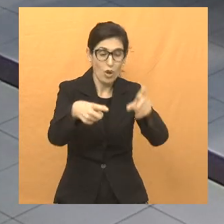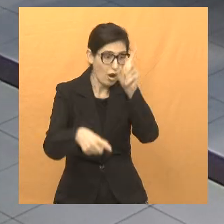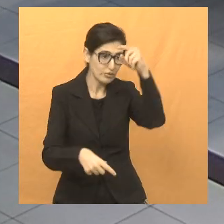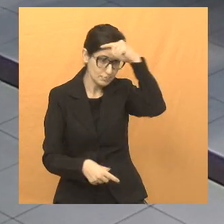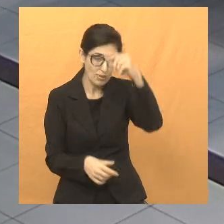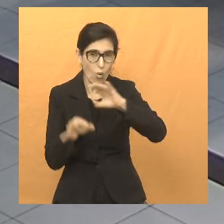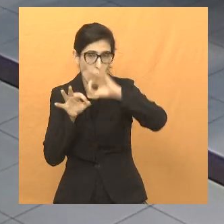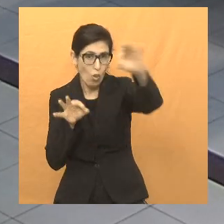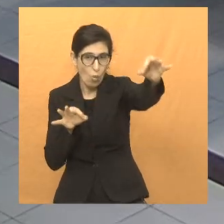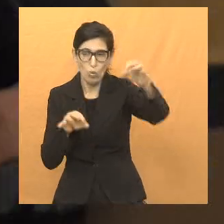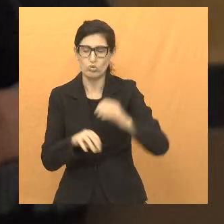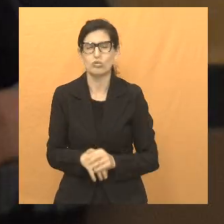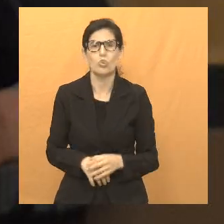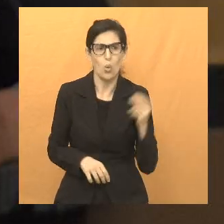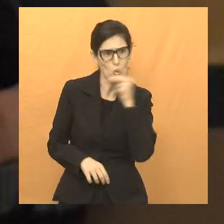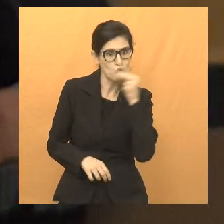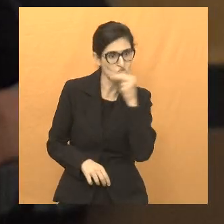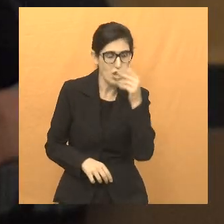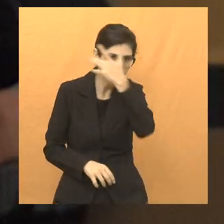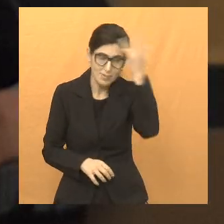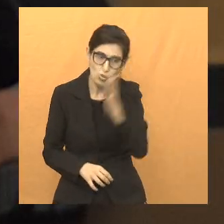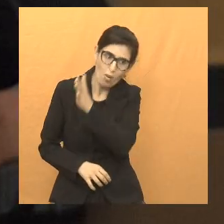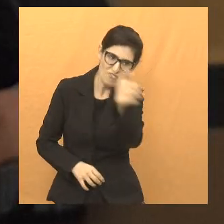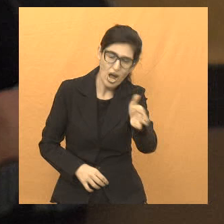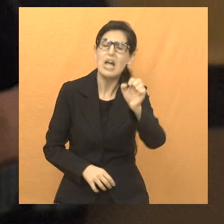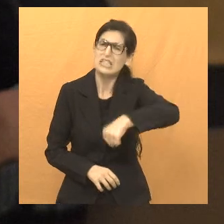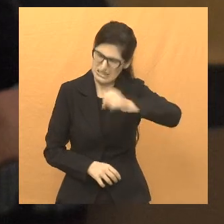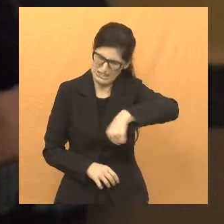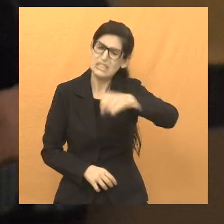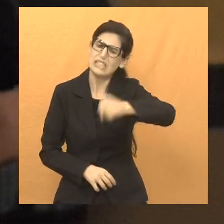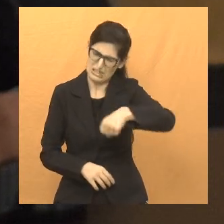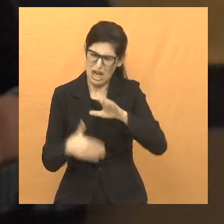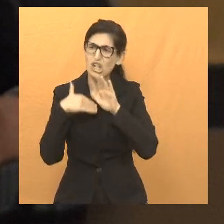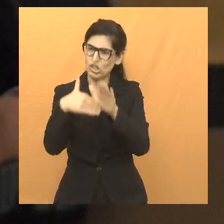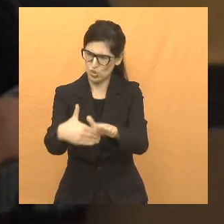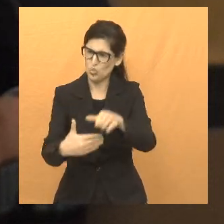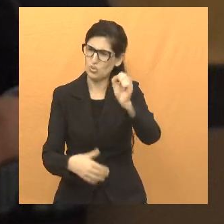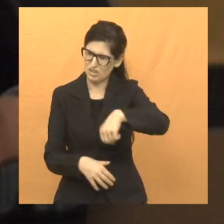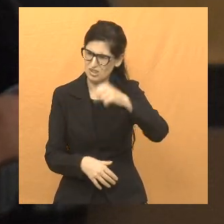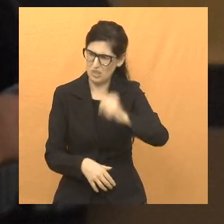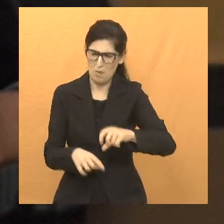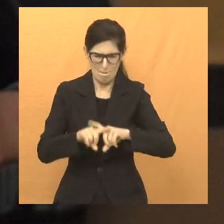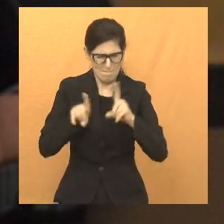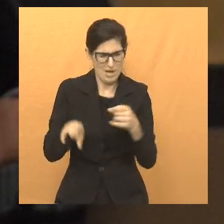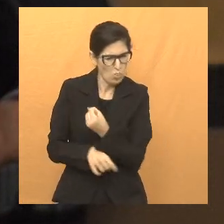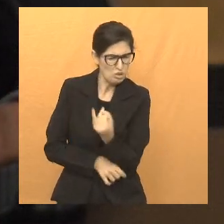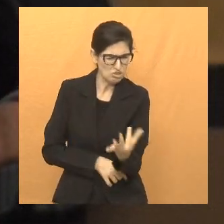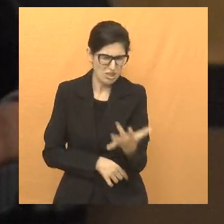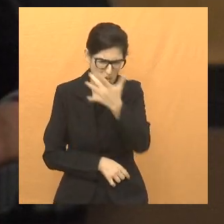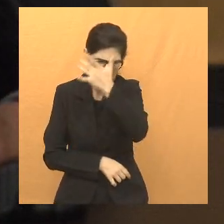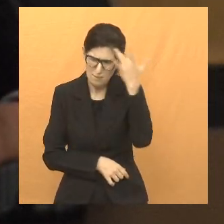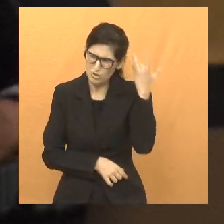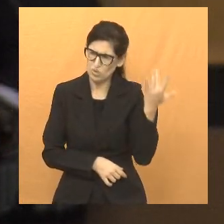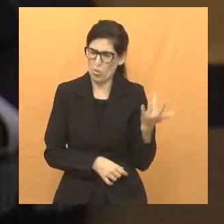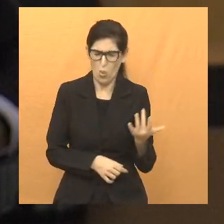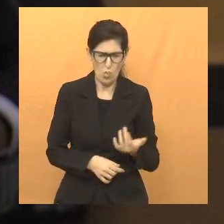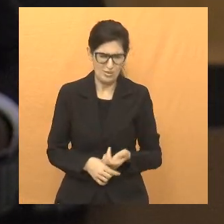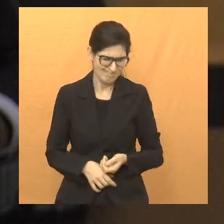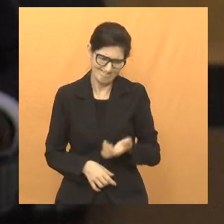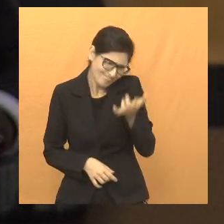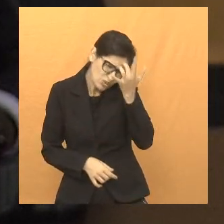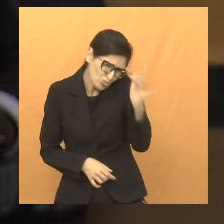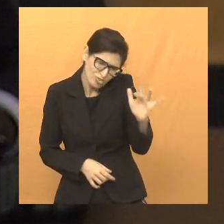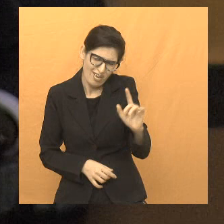Lázaros atende muita emergência, né? É uma das unidades que atende mais emergência. A gente tem que rever esse número ou trazer a posteriori